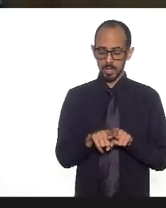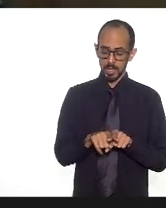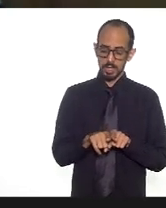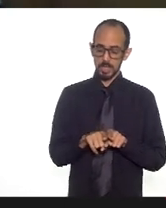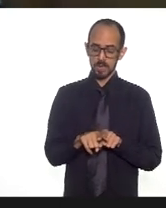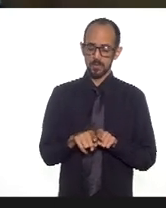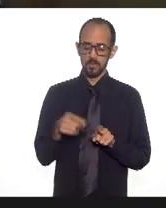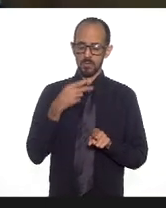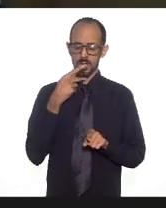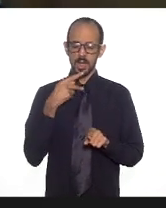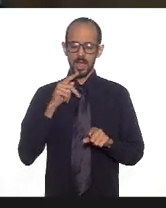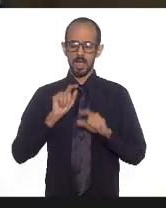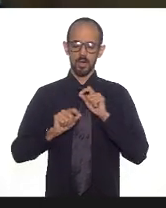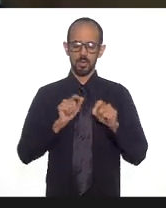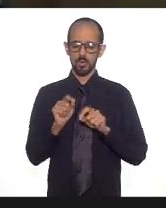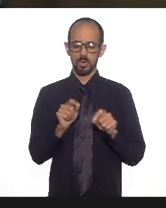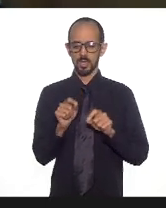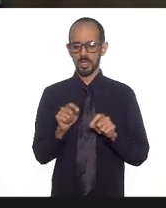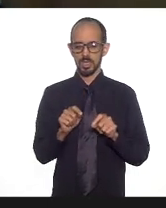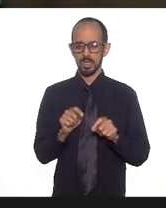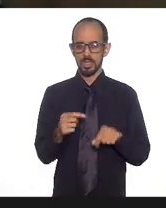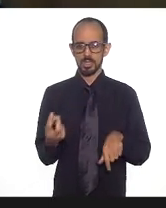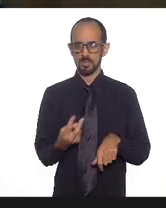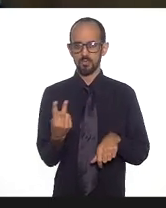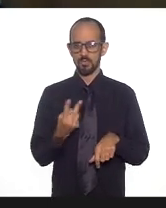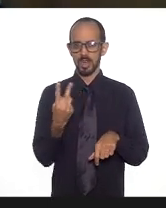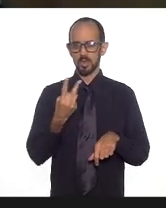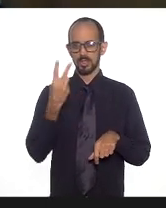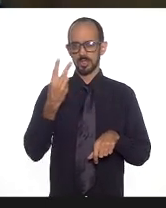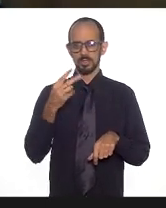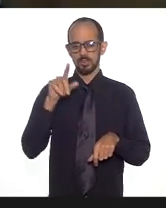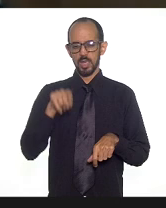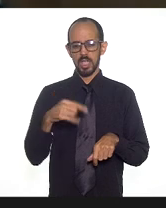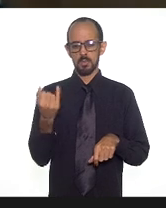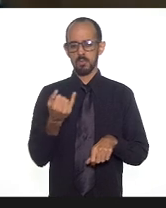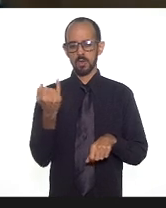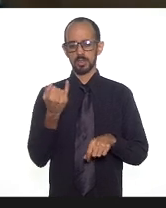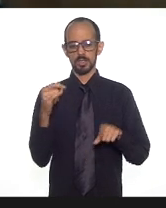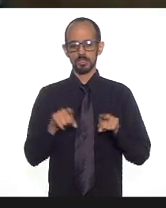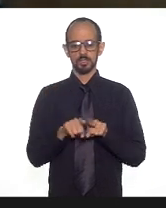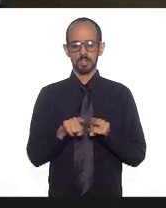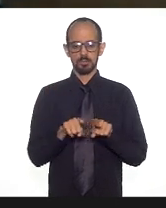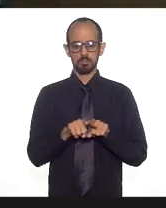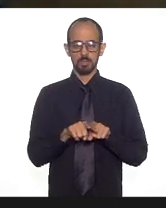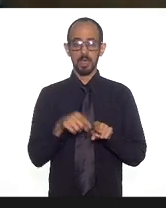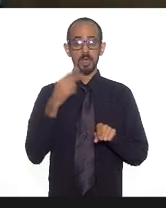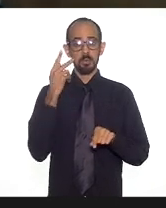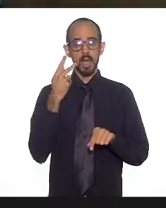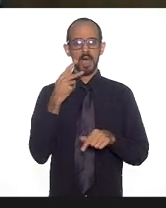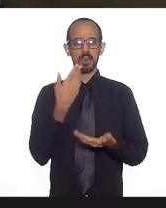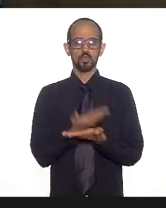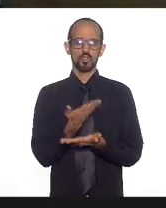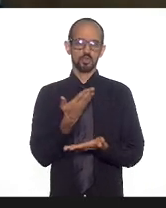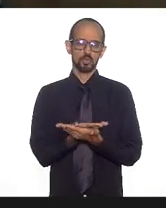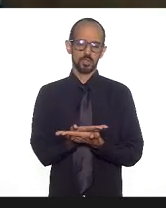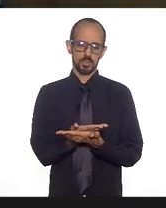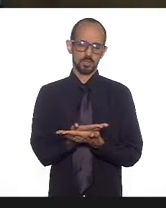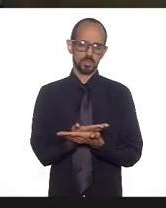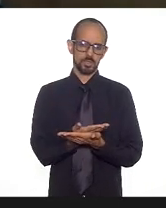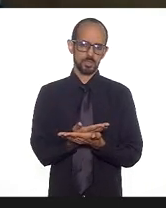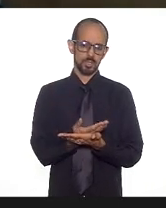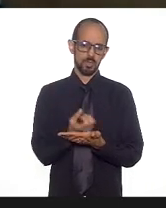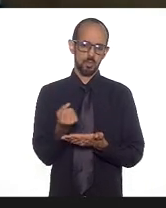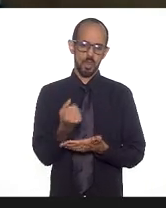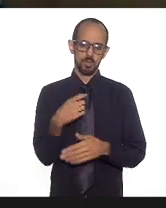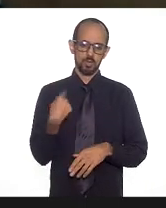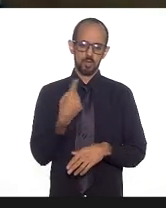isso, a valorização, ela é fundamental também para os estudantes. Então, quando nós falamos